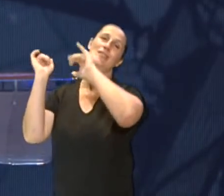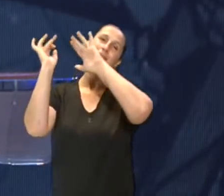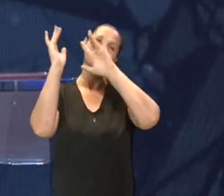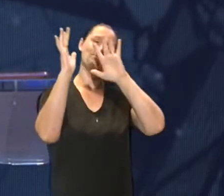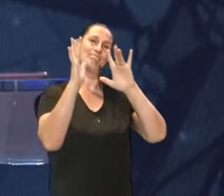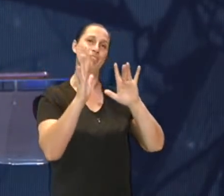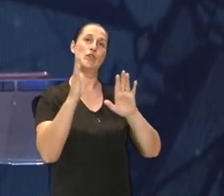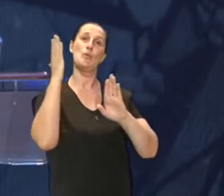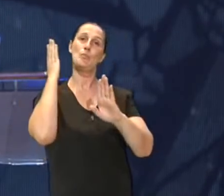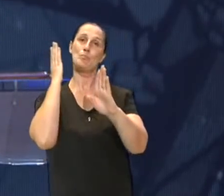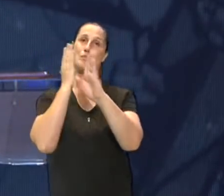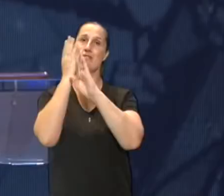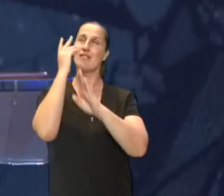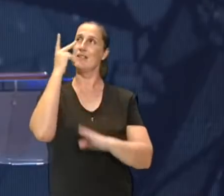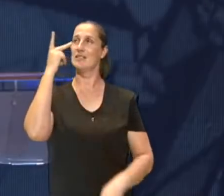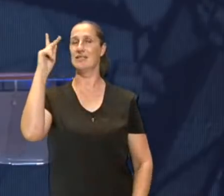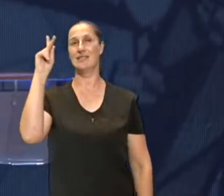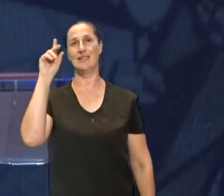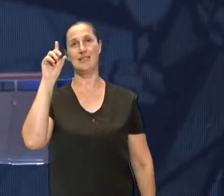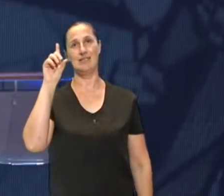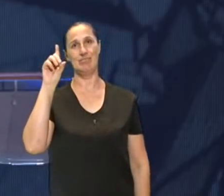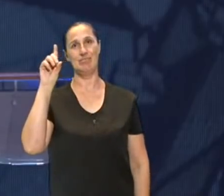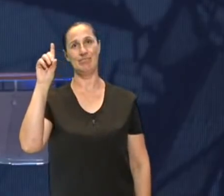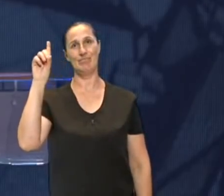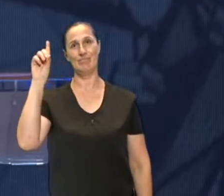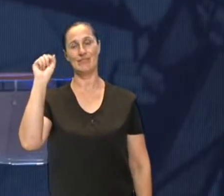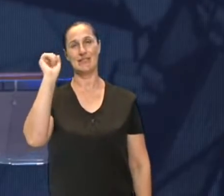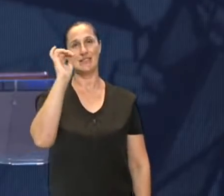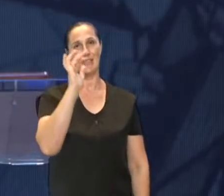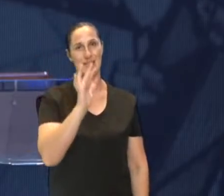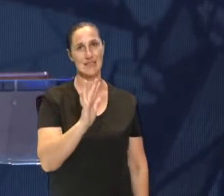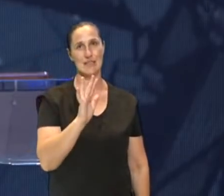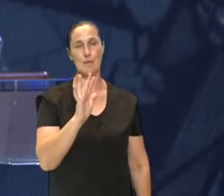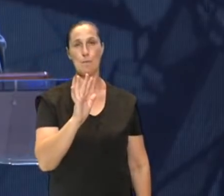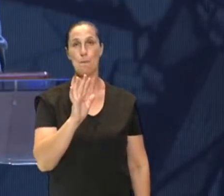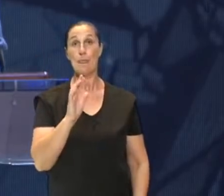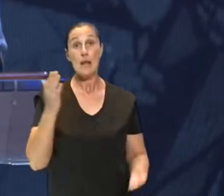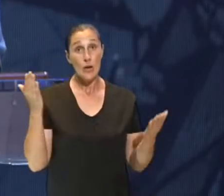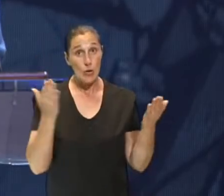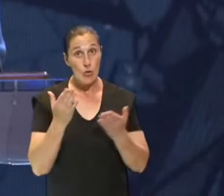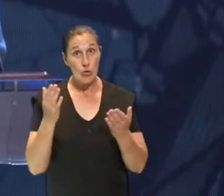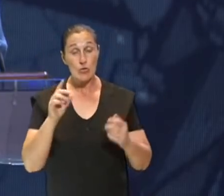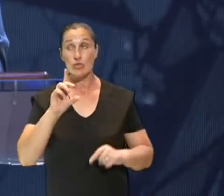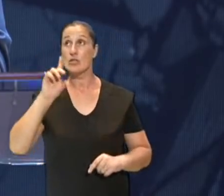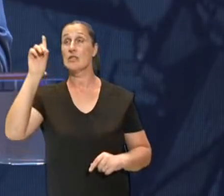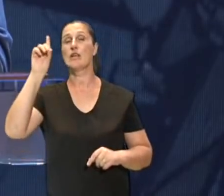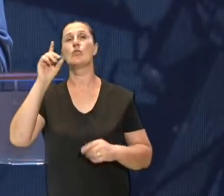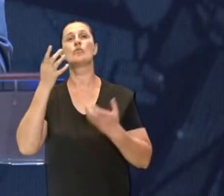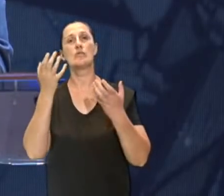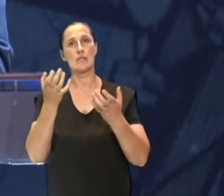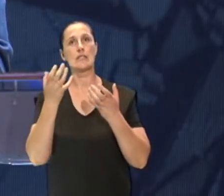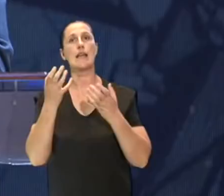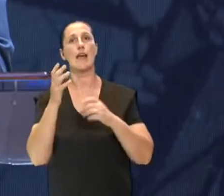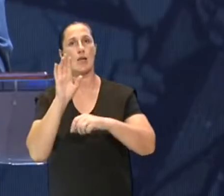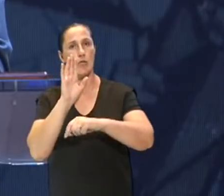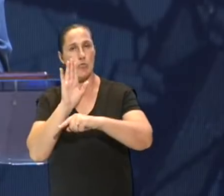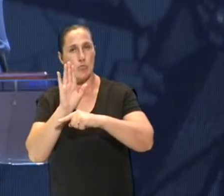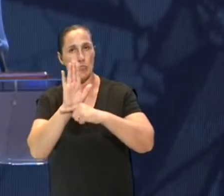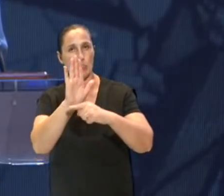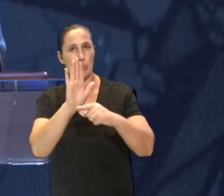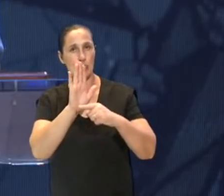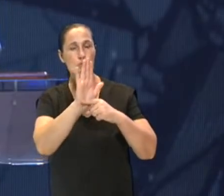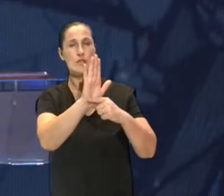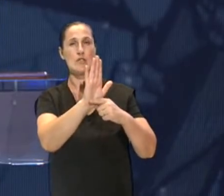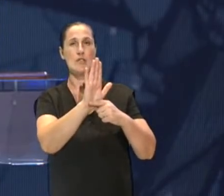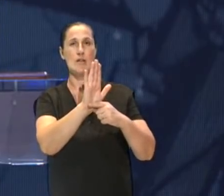graça. Hoje Deus quer intervir nas crises da sua existência, e só Ele pode